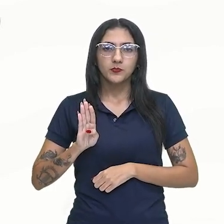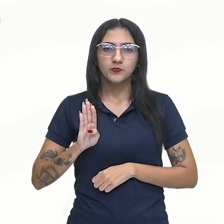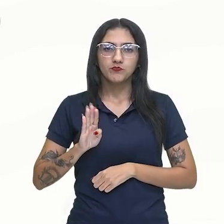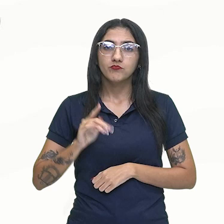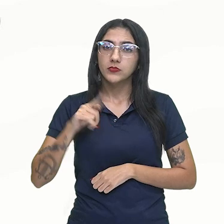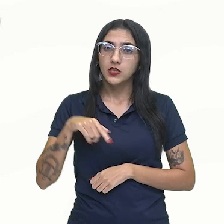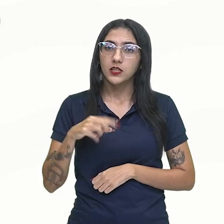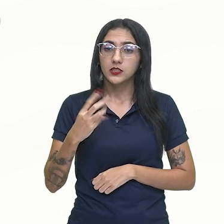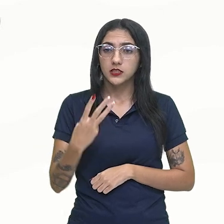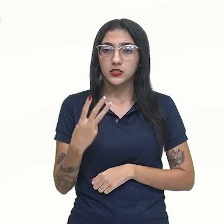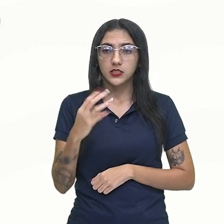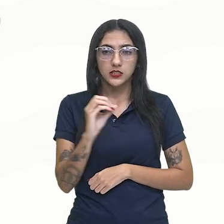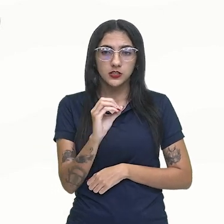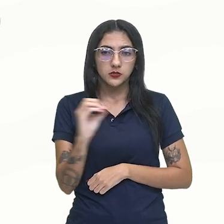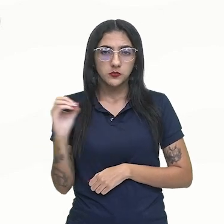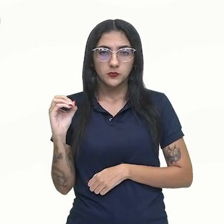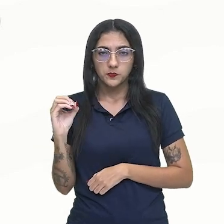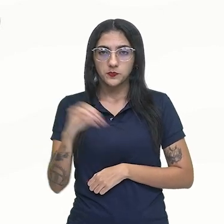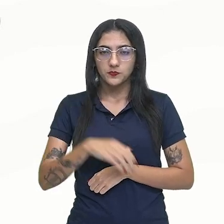3.000.